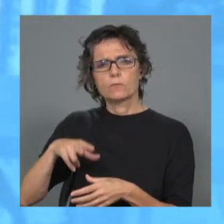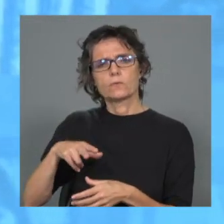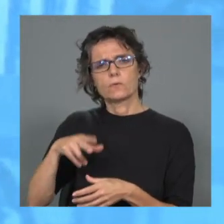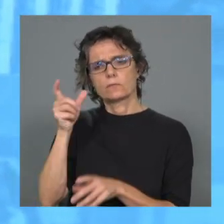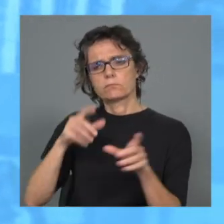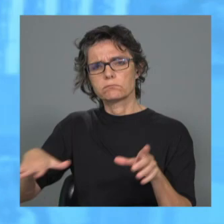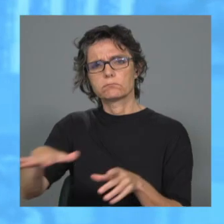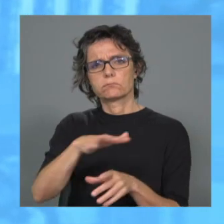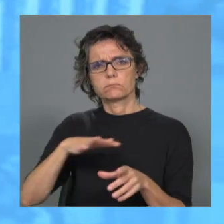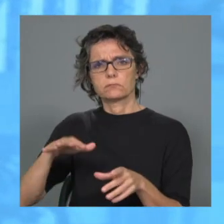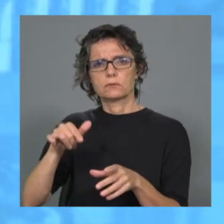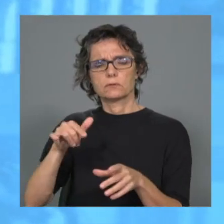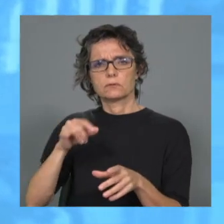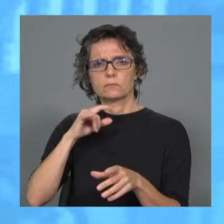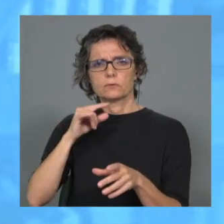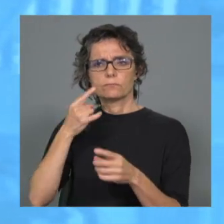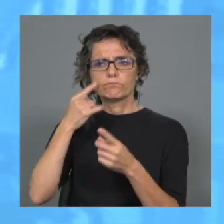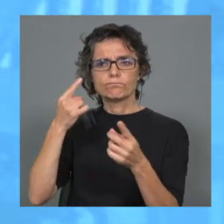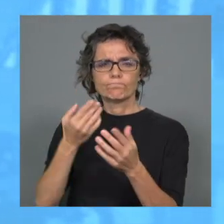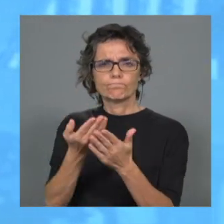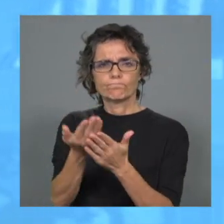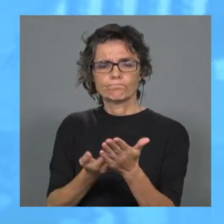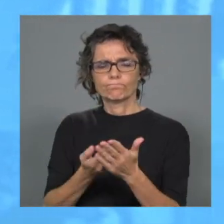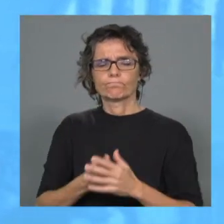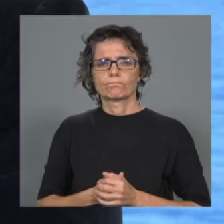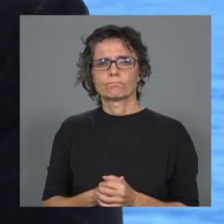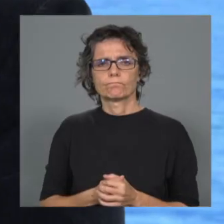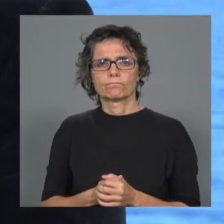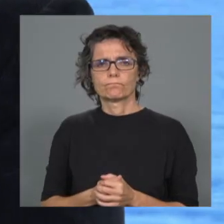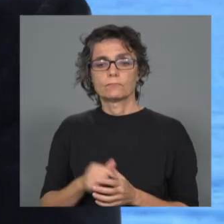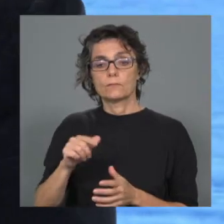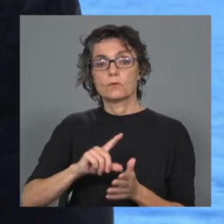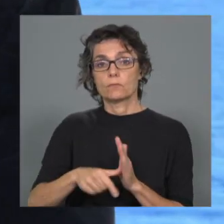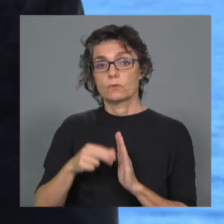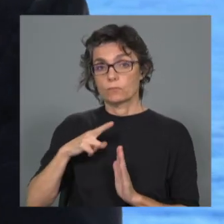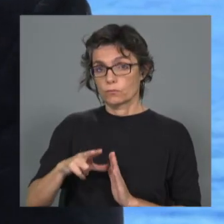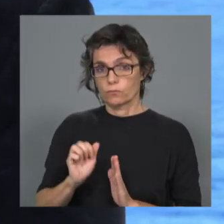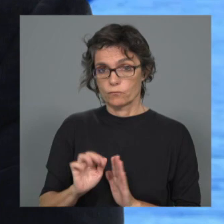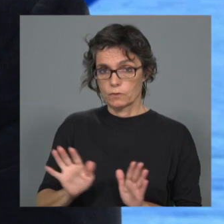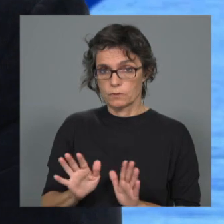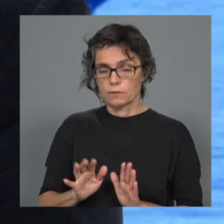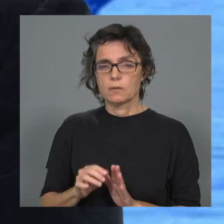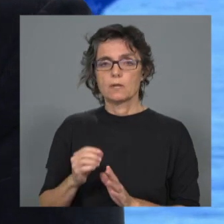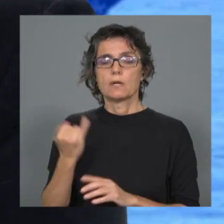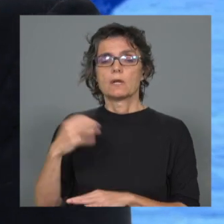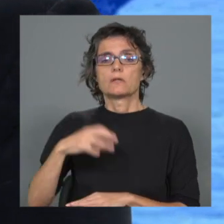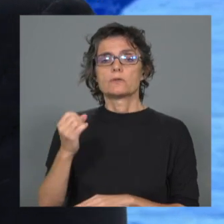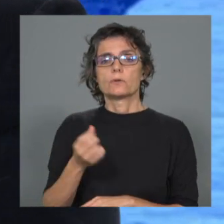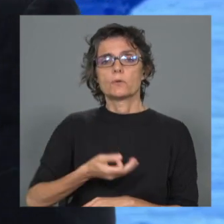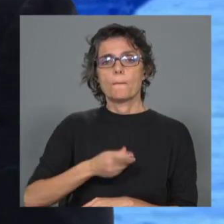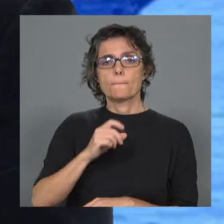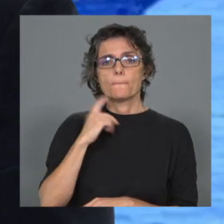população à qual se poderia dirigir esta proposta? Como surge? Este é um projeto português, não é? Portanto, nasce do Instituto Padre António Vieira,